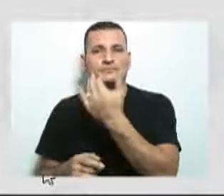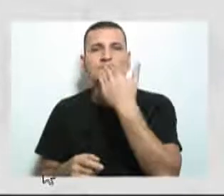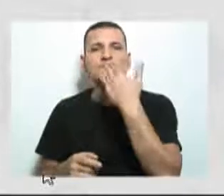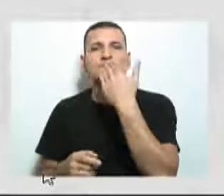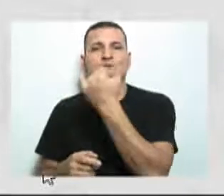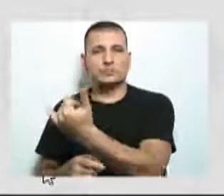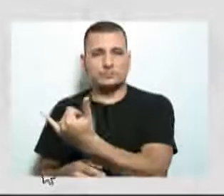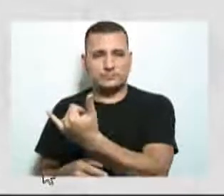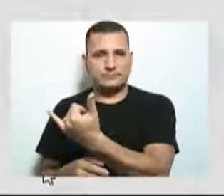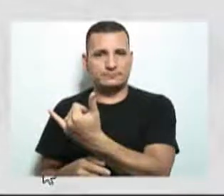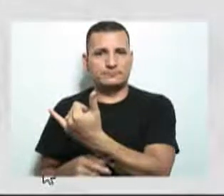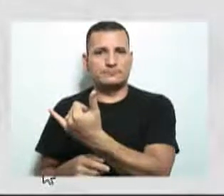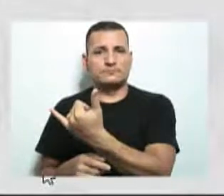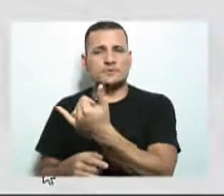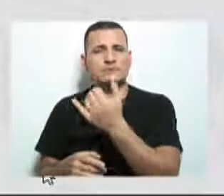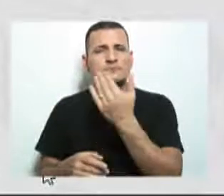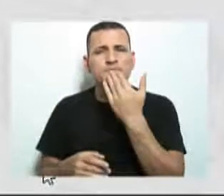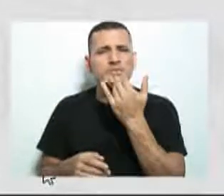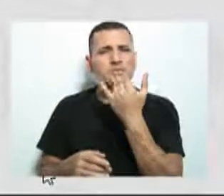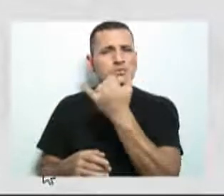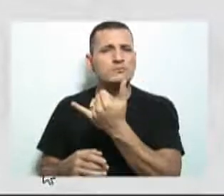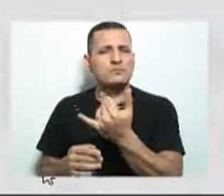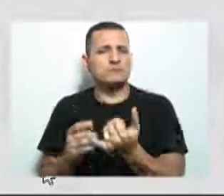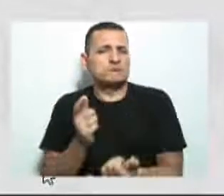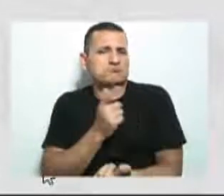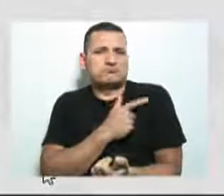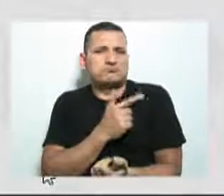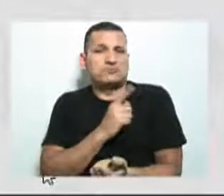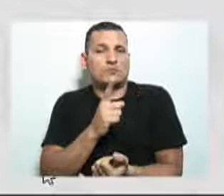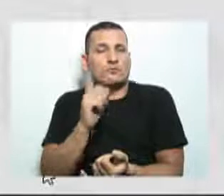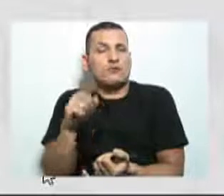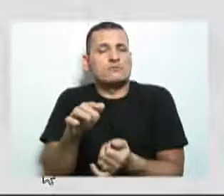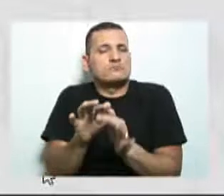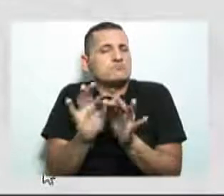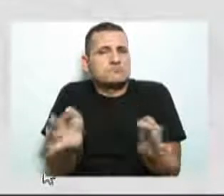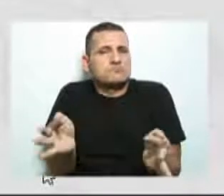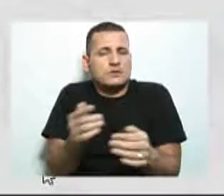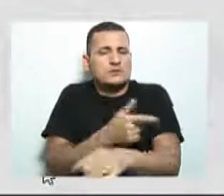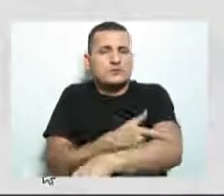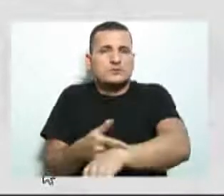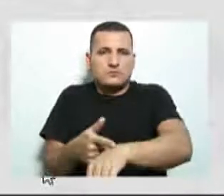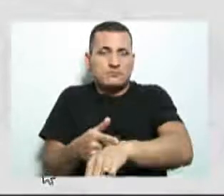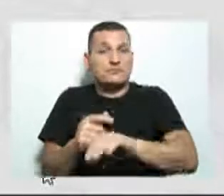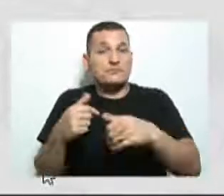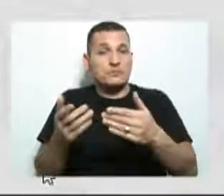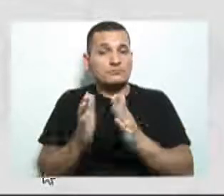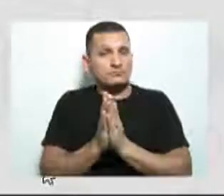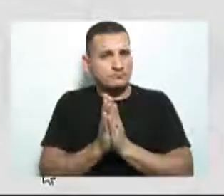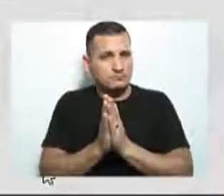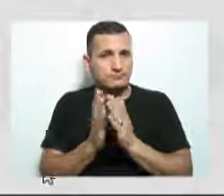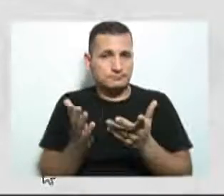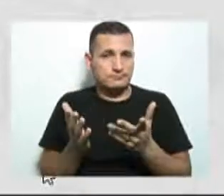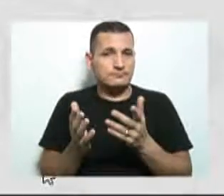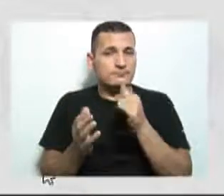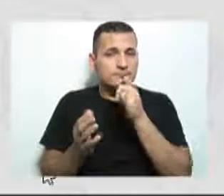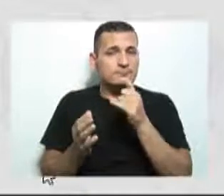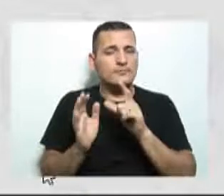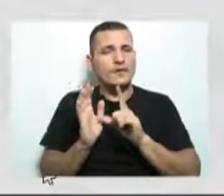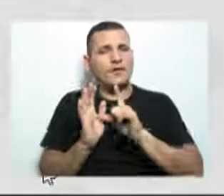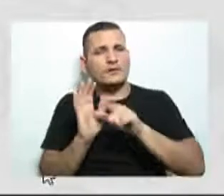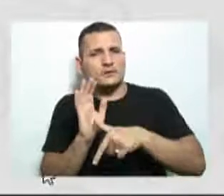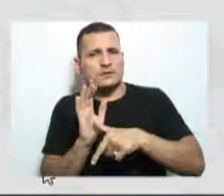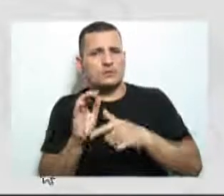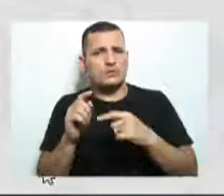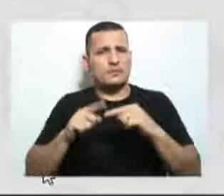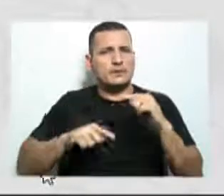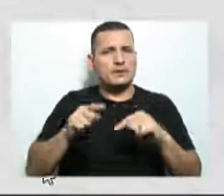né? Desculpa, pedir desculpa não é feio não. Pedir desculpa é questão de humildade. Então, por favor, chegue, né? Se de repente deu um atraso, deu algum